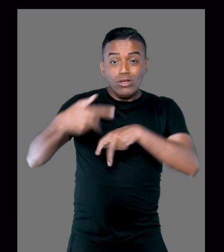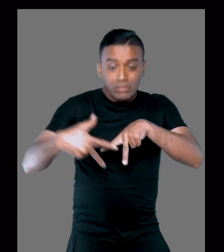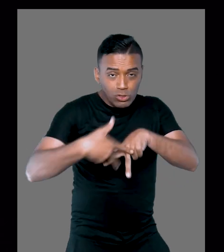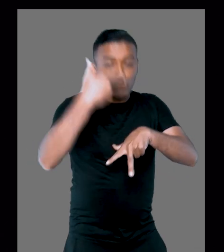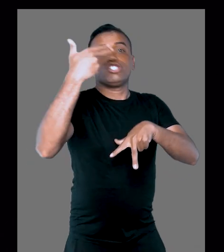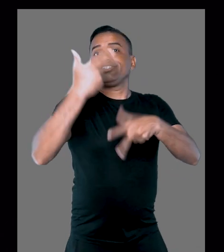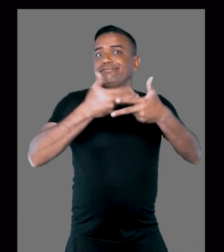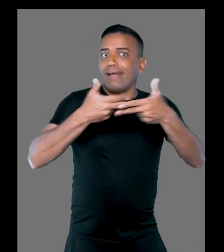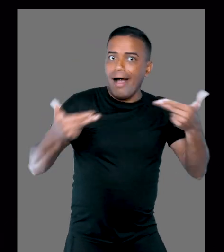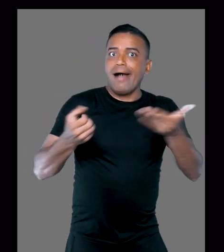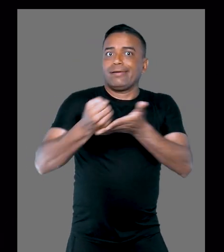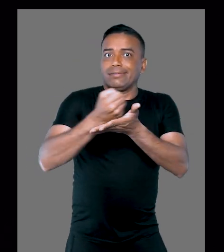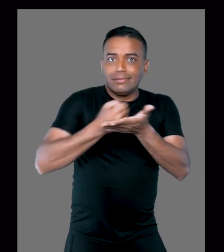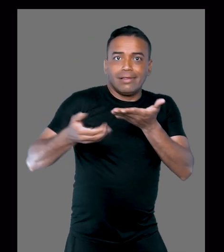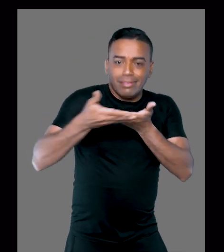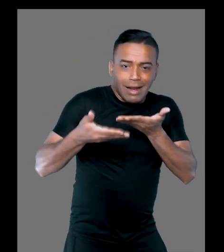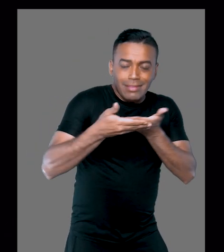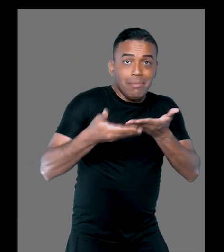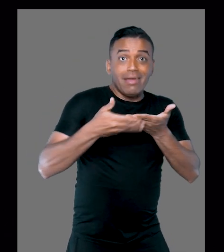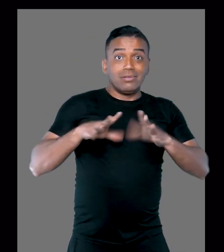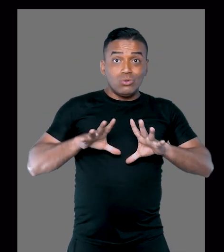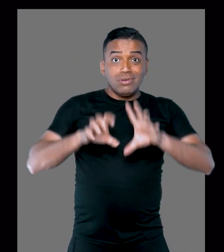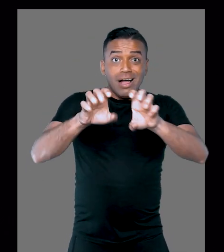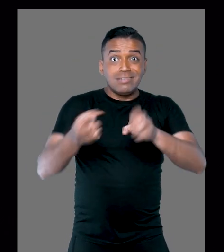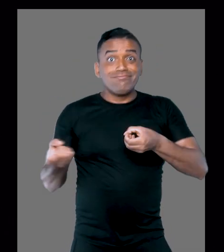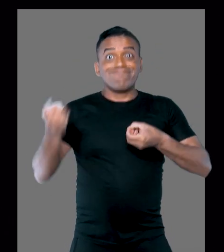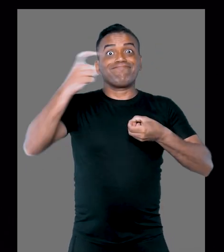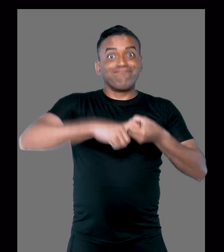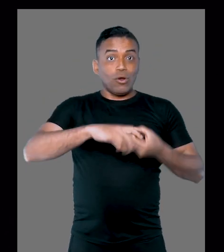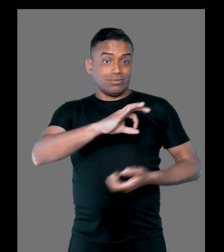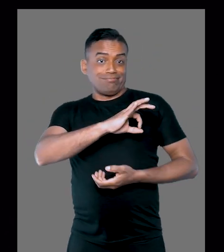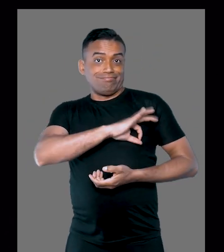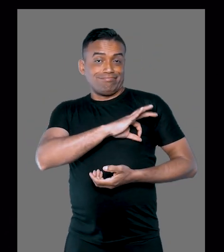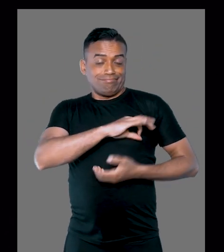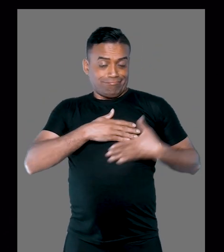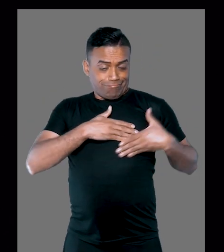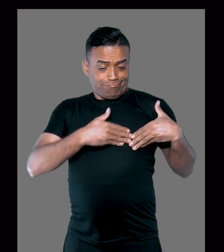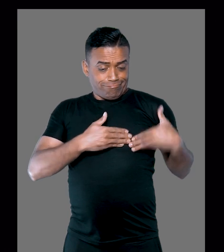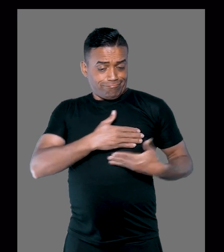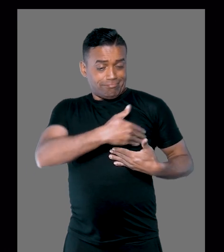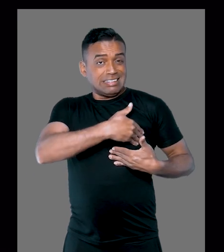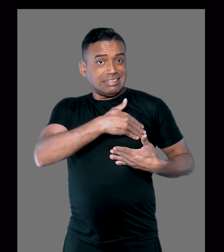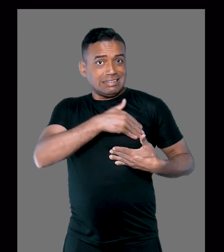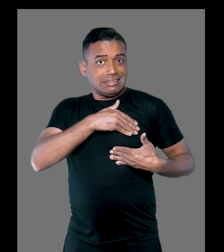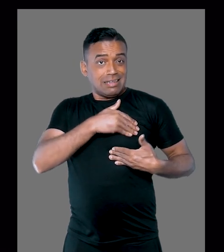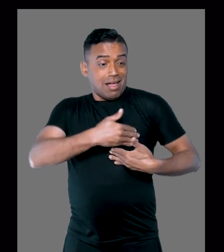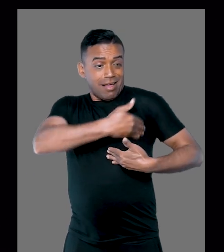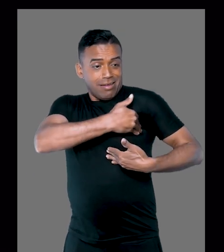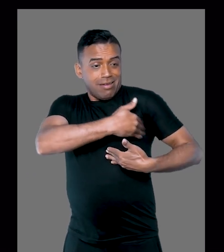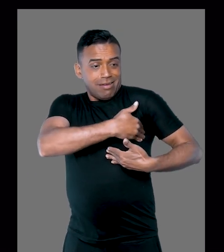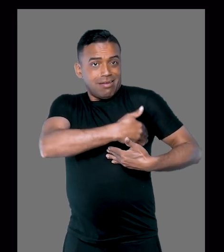quimioterapias intravenosas e oral, o câncer de mama de vó Rosa dava as caras novamente. Ela conta que estava palpando a área onde o seio encontrava